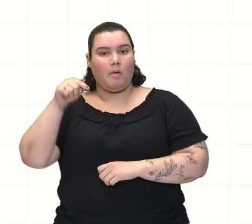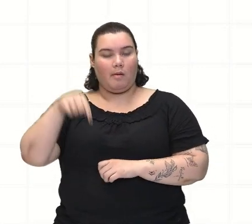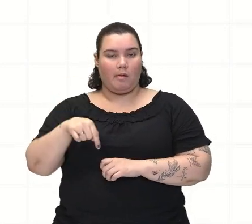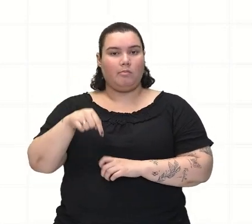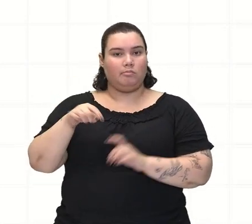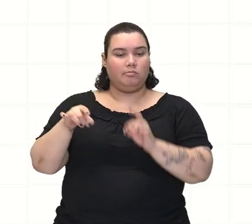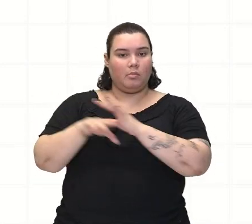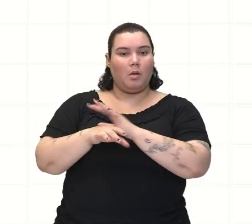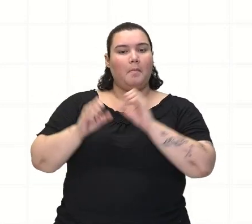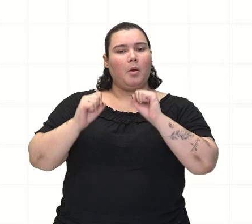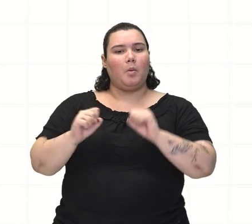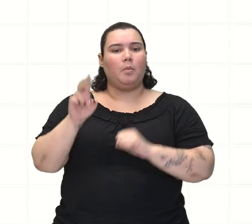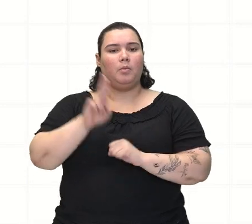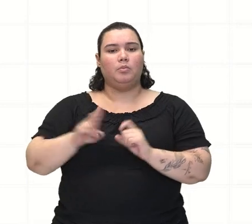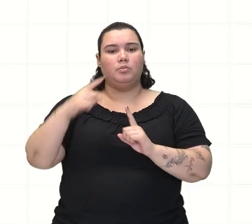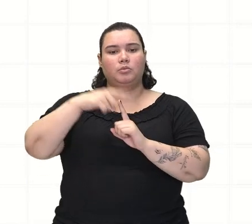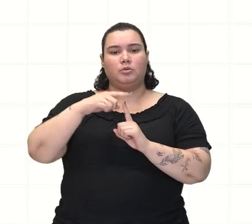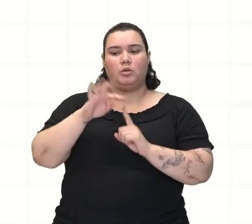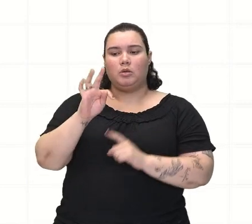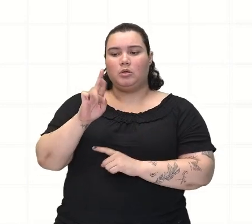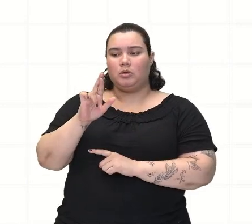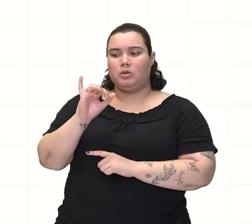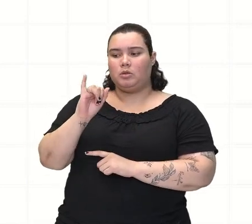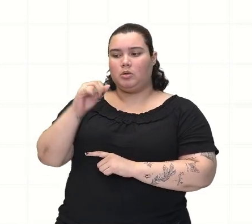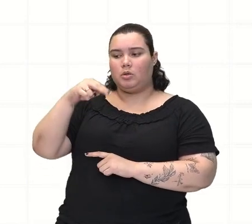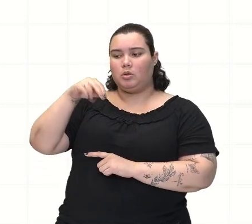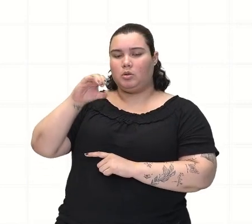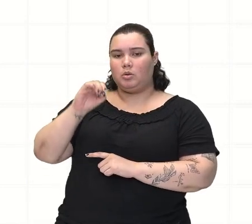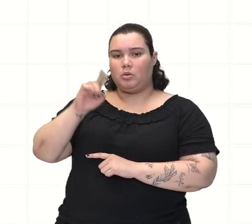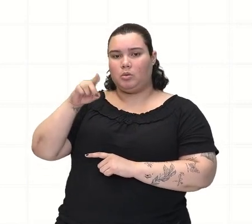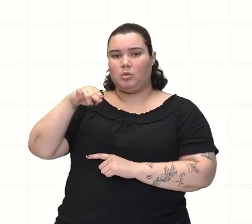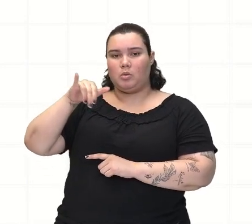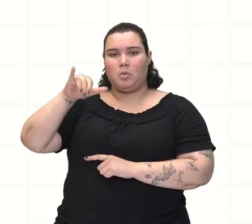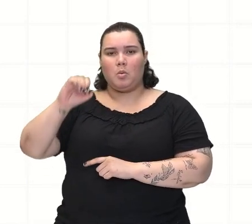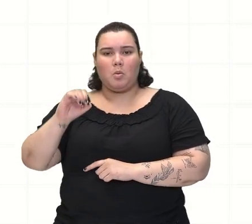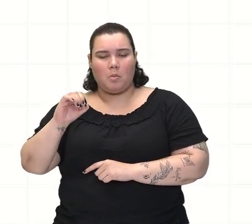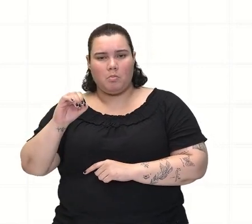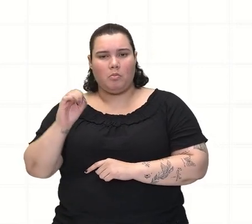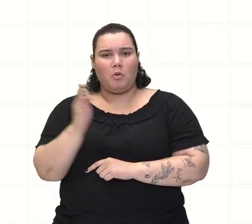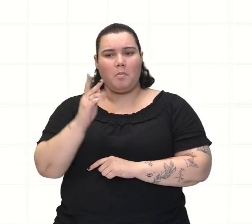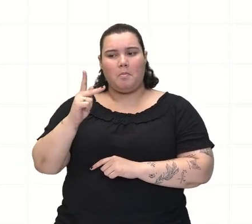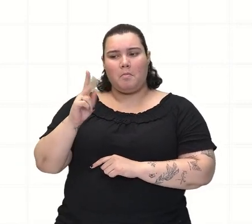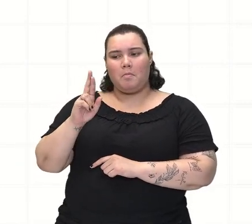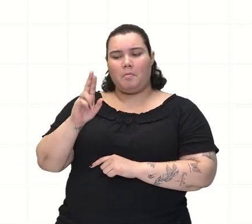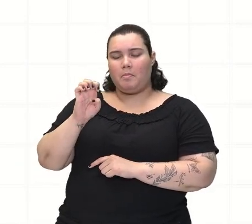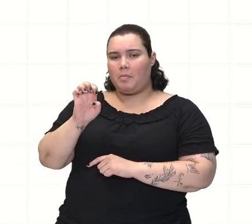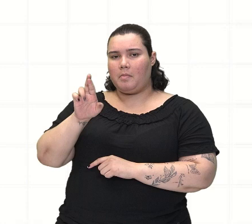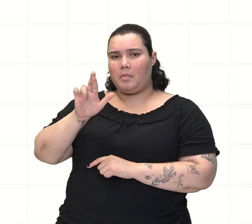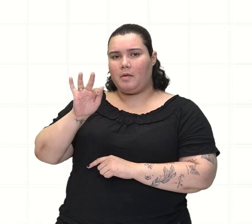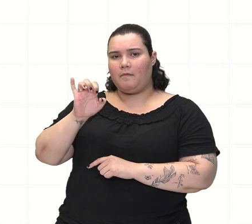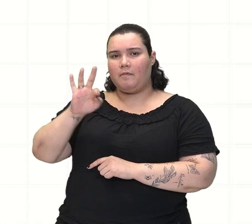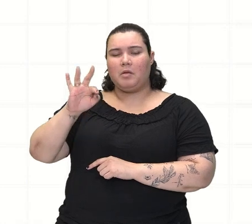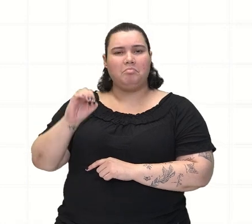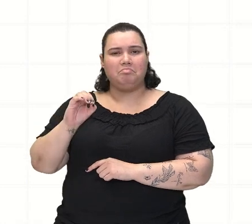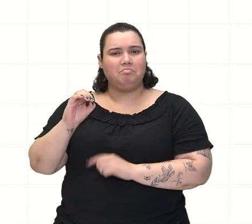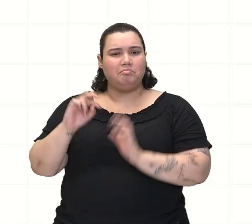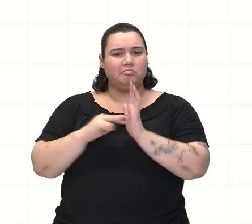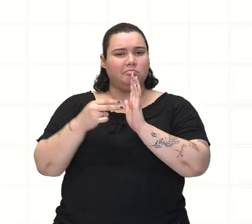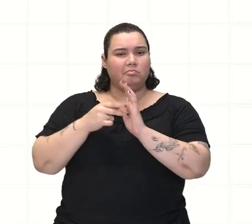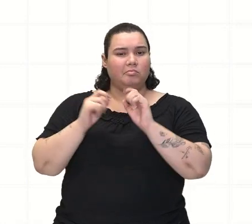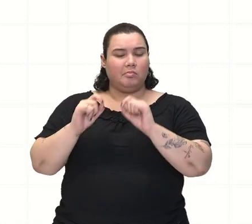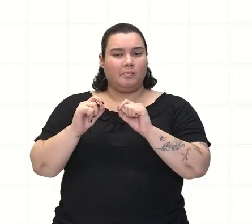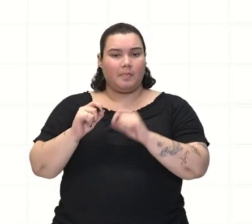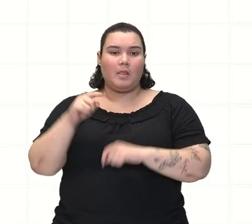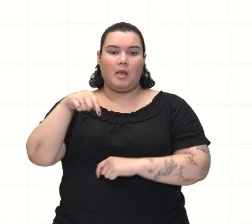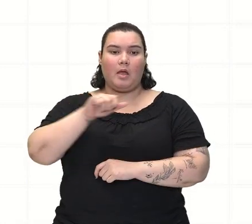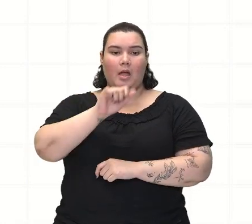um trinômio perfeito. O que seria um trinômio perfeito? Eu posso utilizar essa ideia, né? A mais b